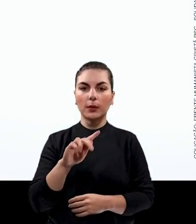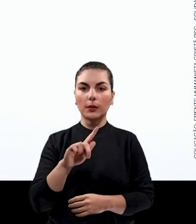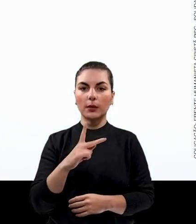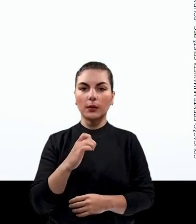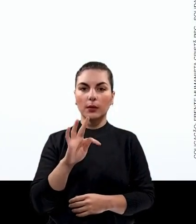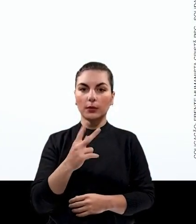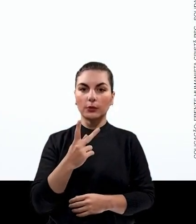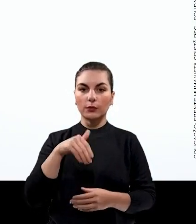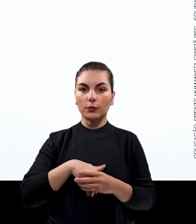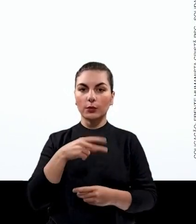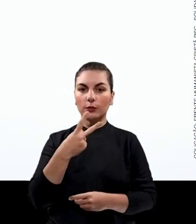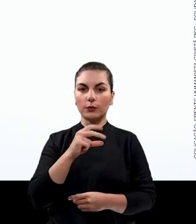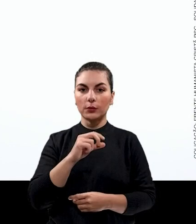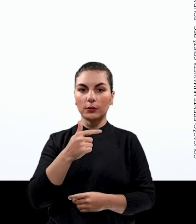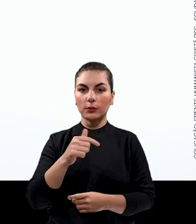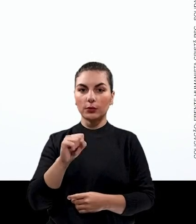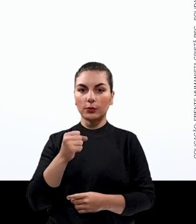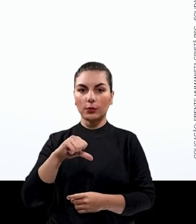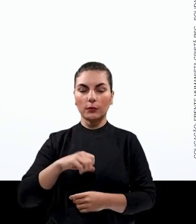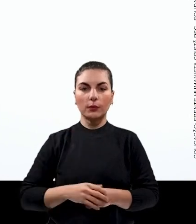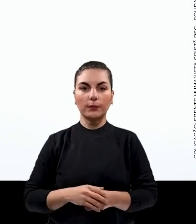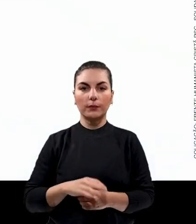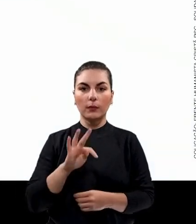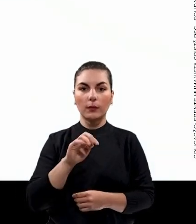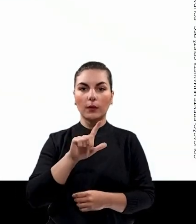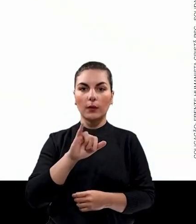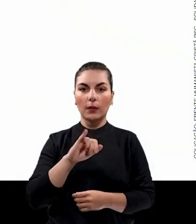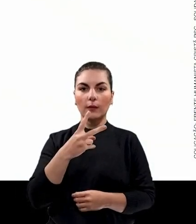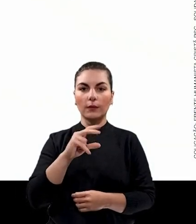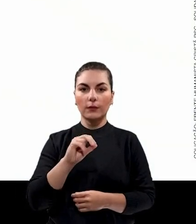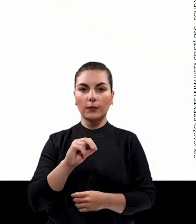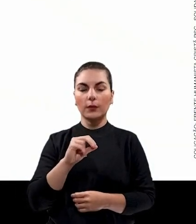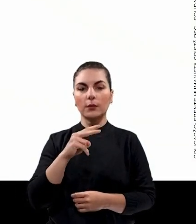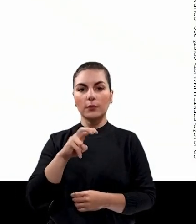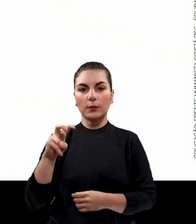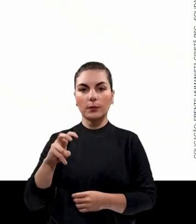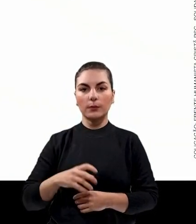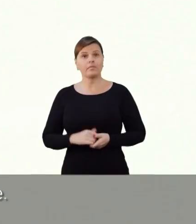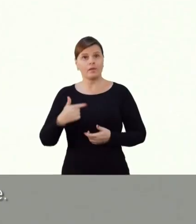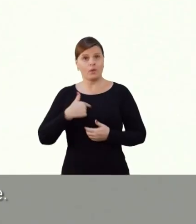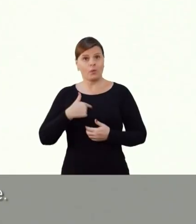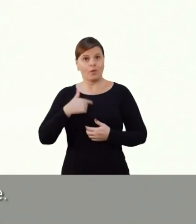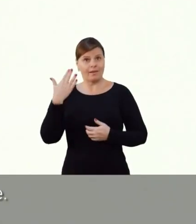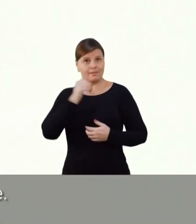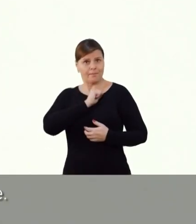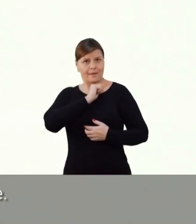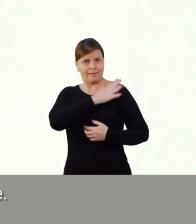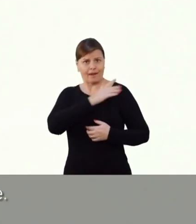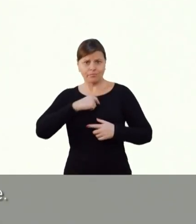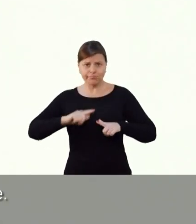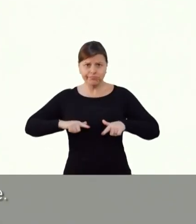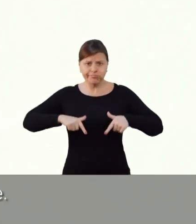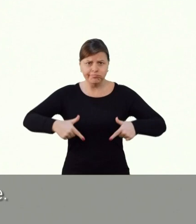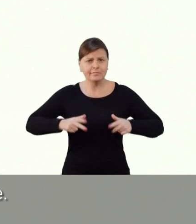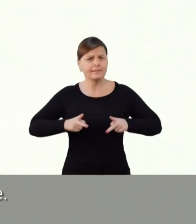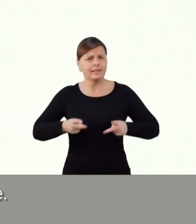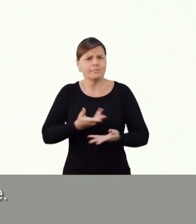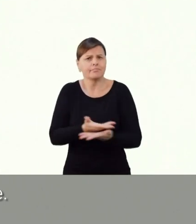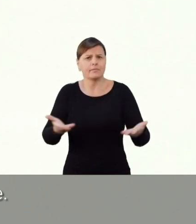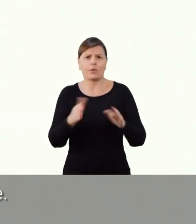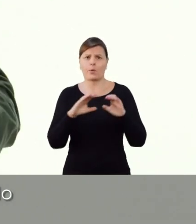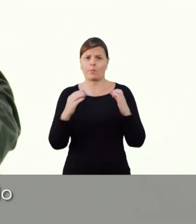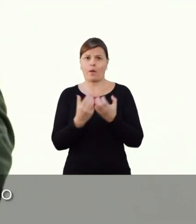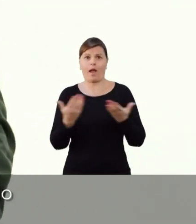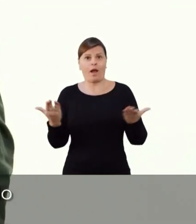dos Bichos, vote 2789. Talim Pacheco, 2555. Como militar da ativa, sempre servi a